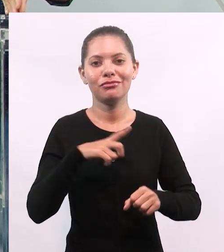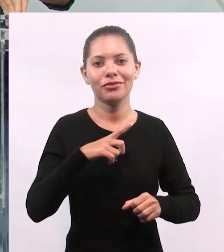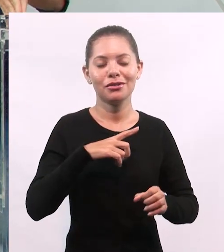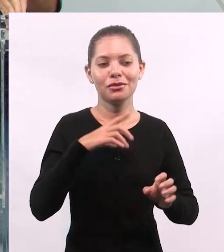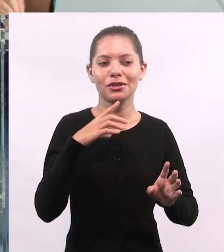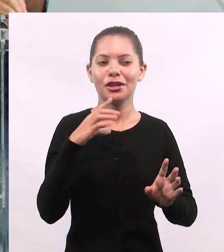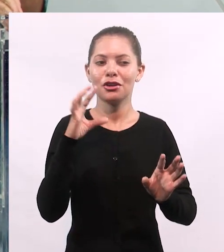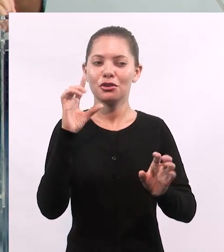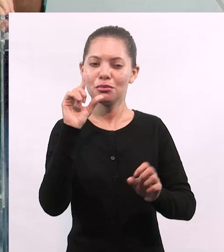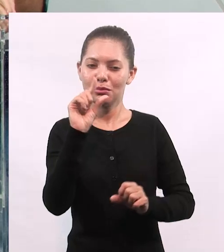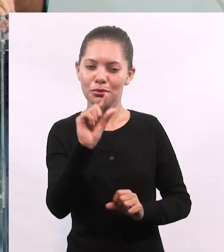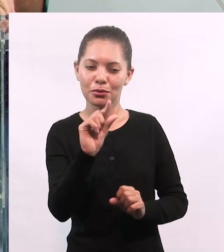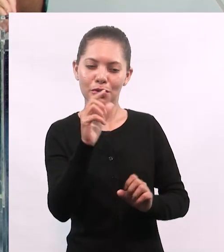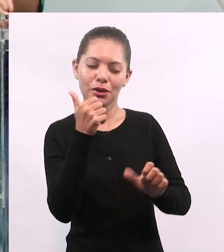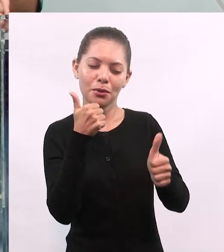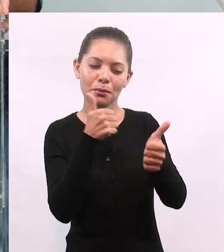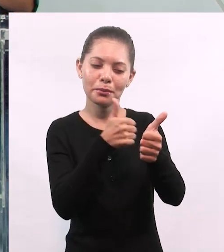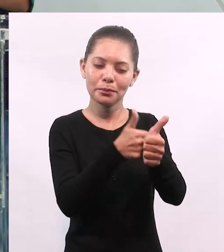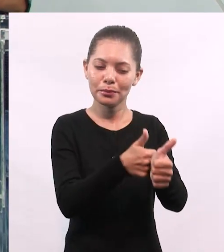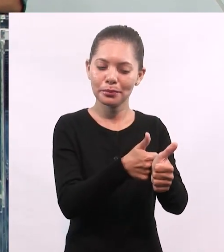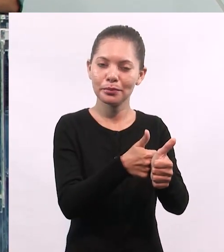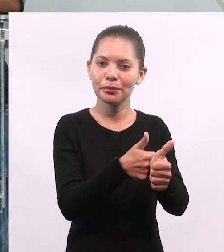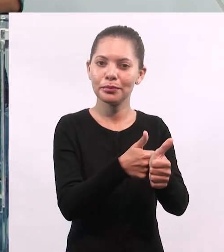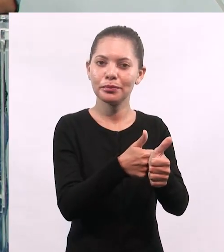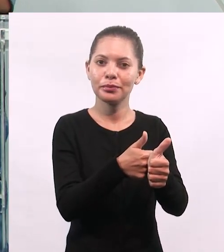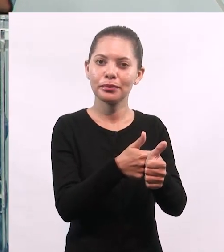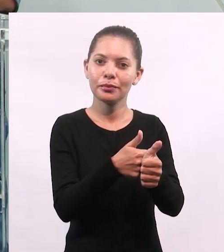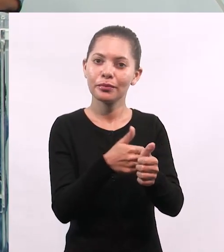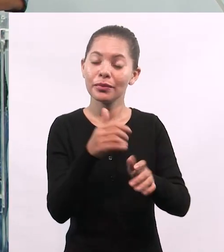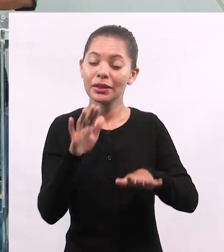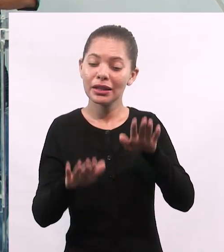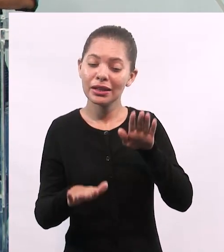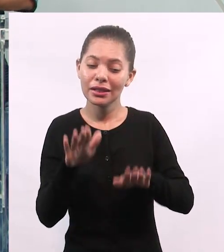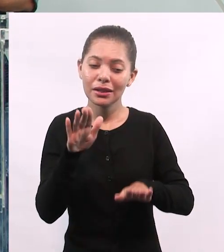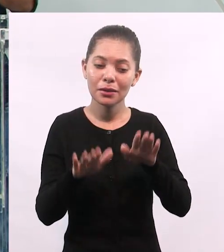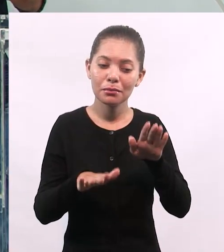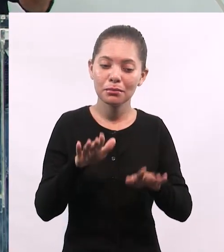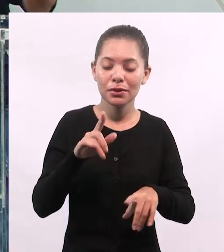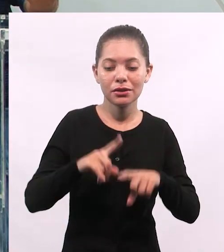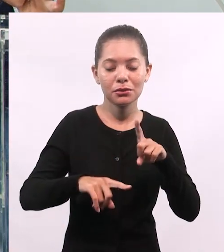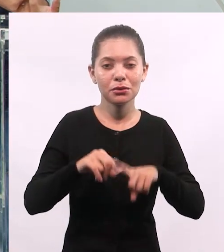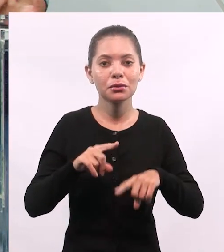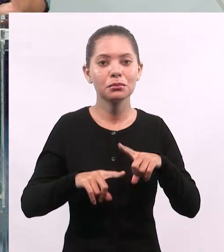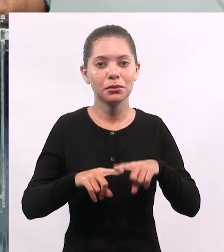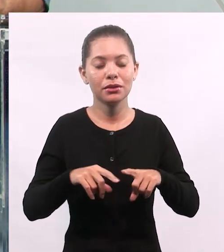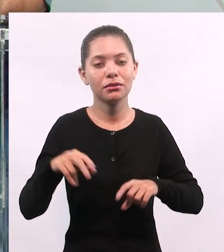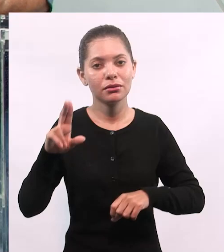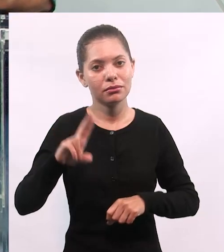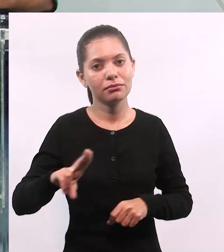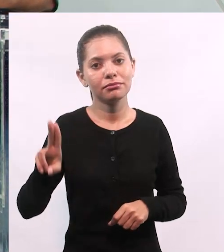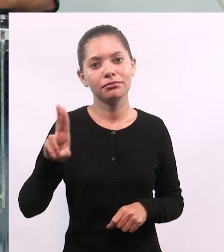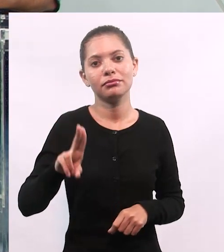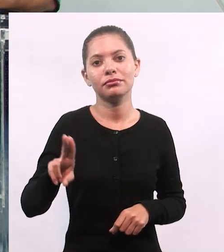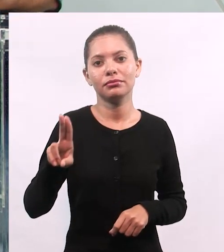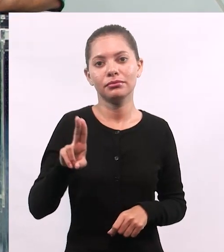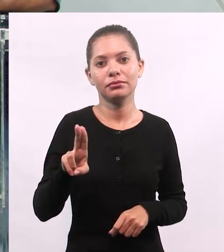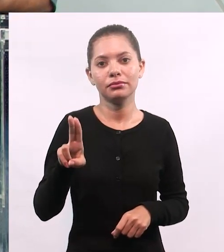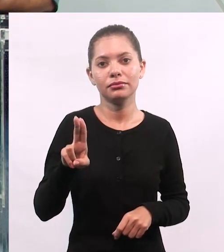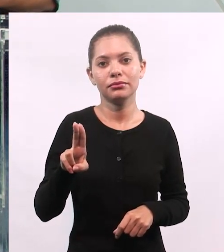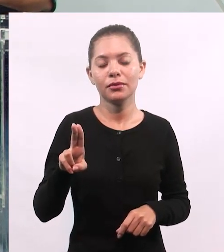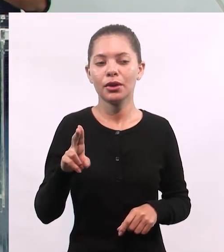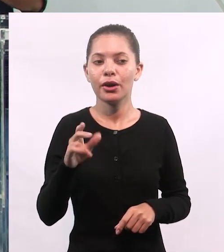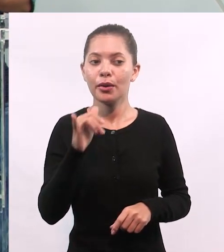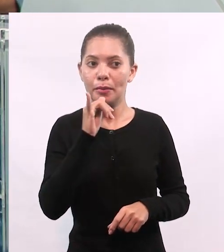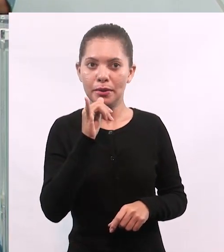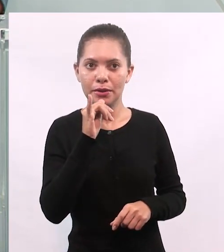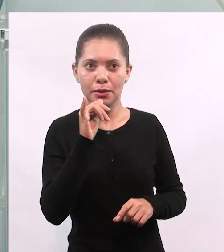uma aproximação. E essa aproximação vai depender do instrumento de medida que a gente está utilizando.